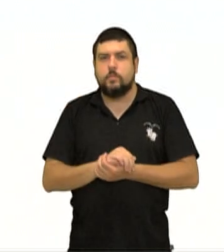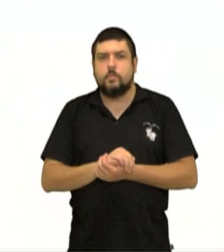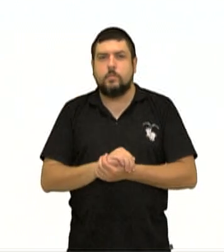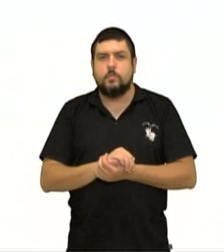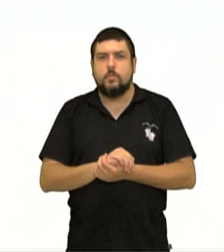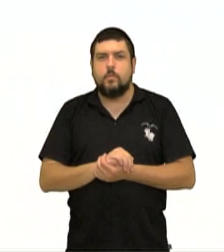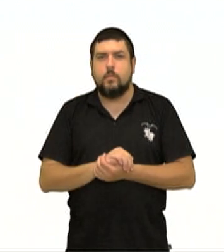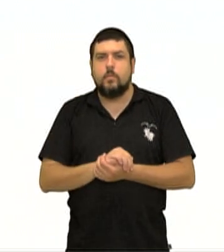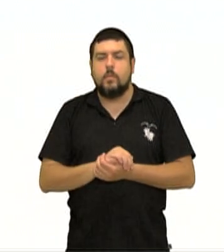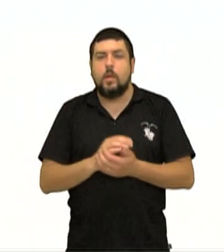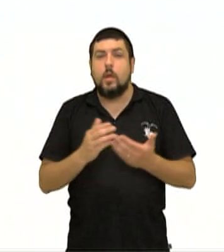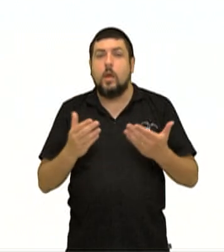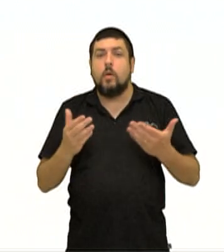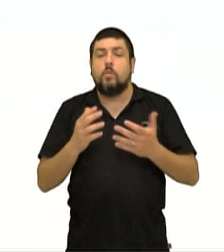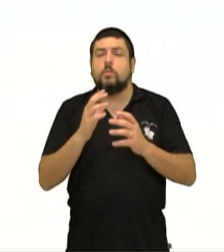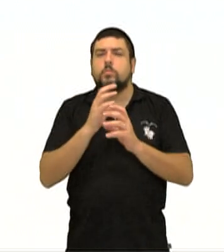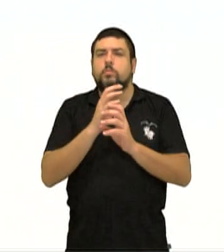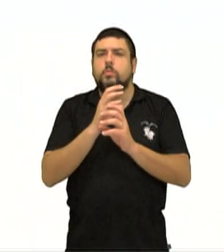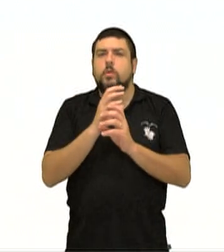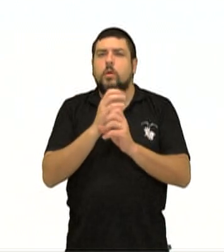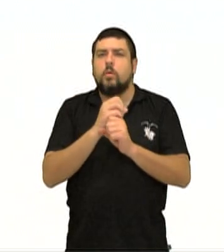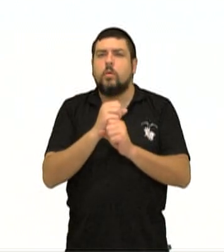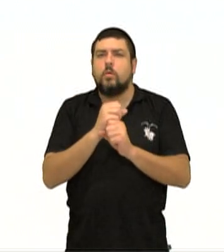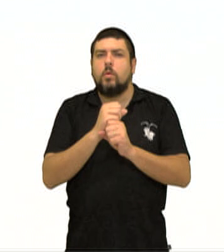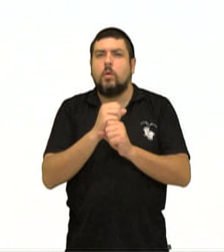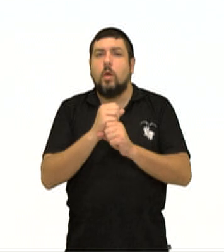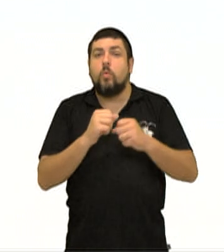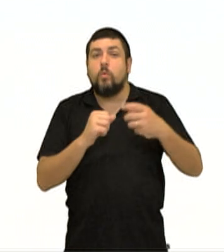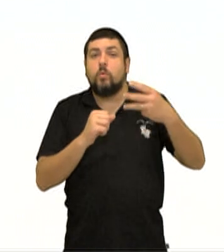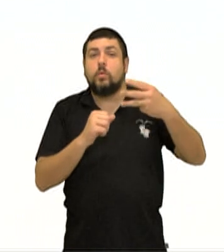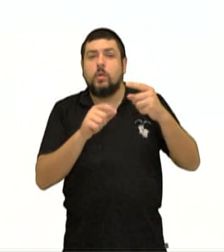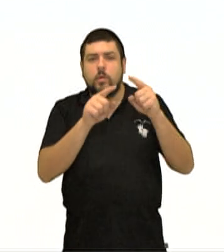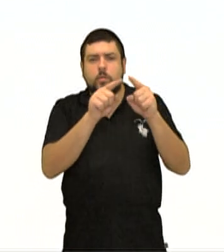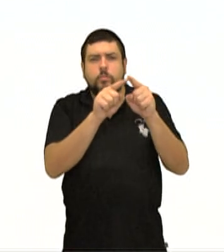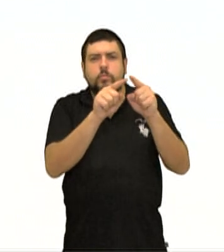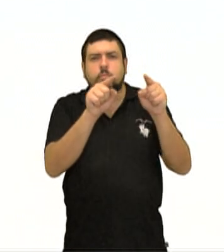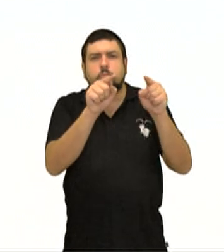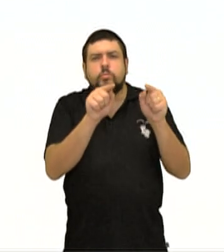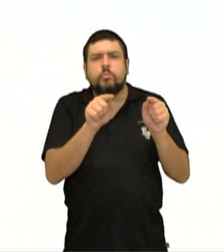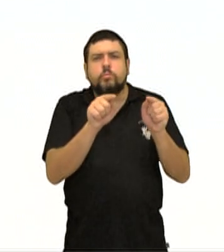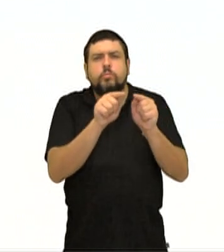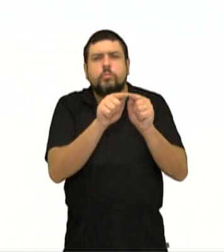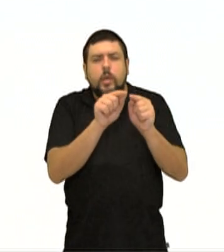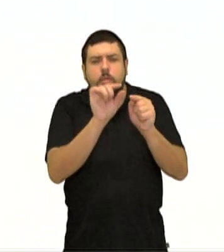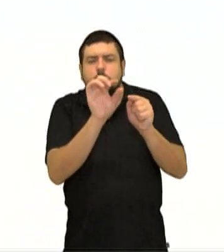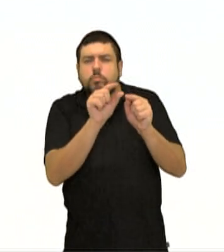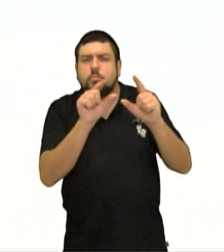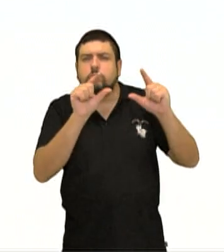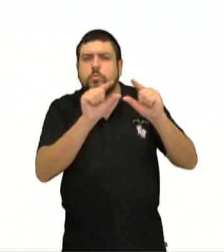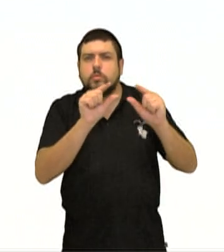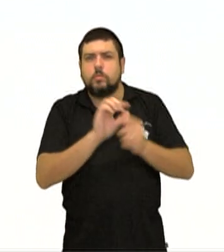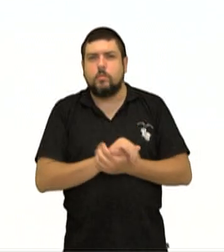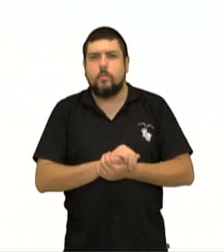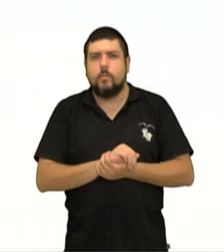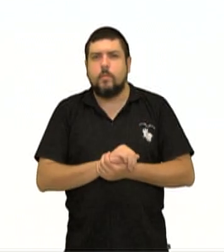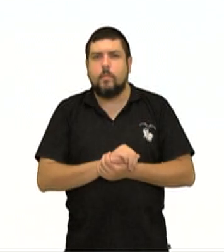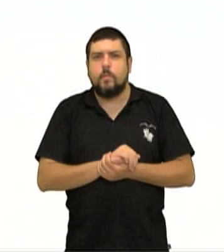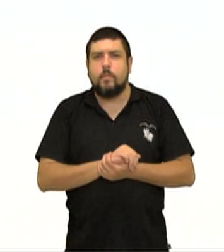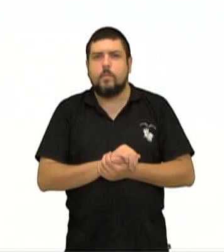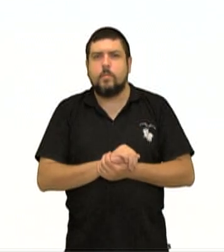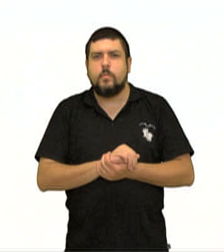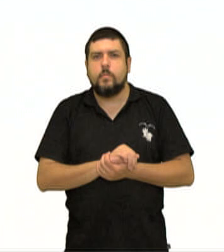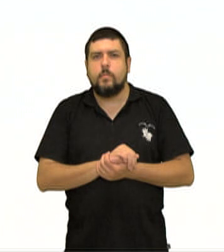temos que calcular o valor do lado desse terceiro quadradinho aqui, desse quadrado menor. E o que